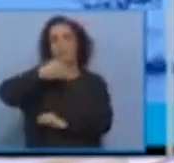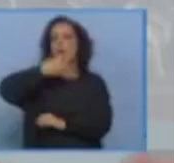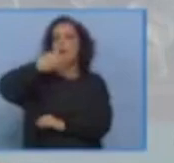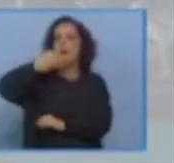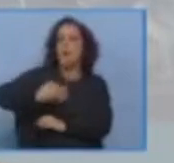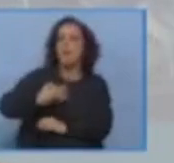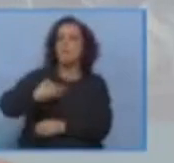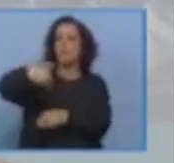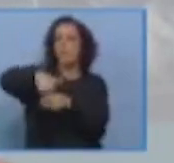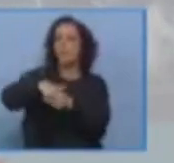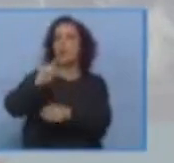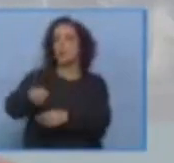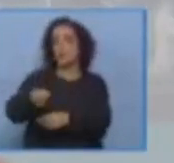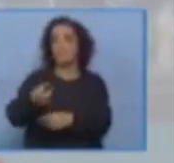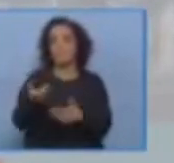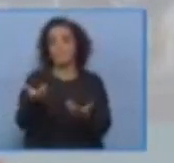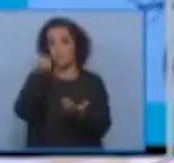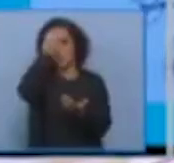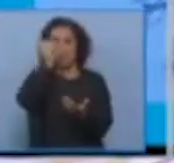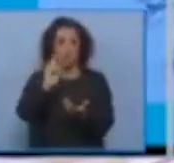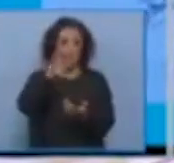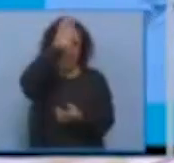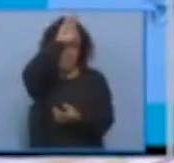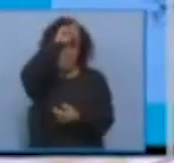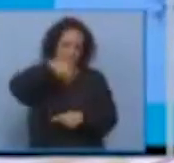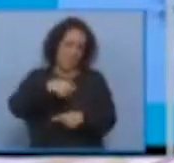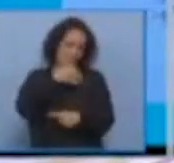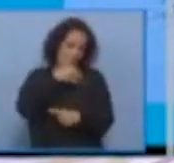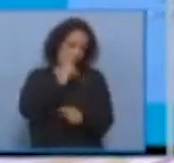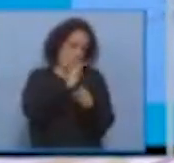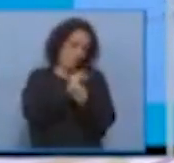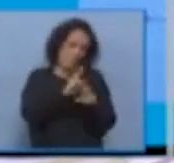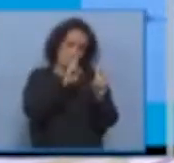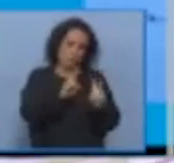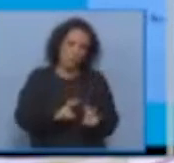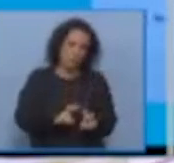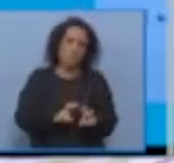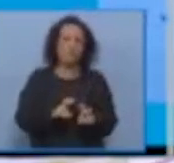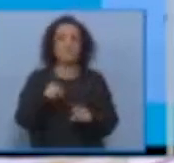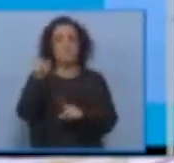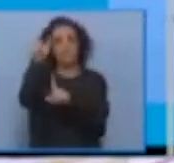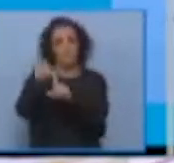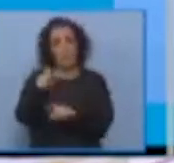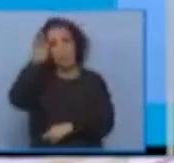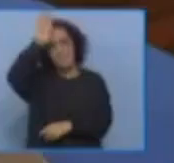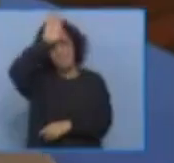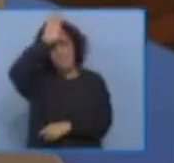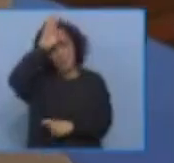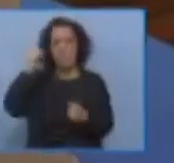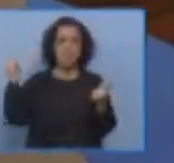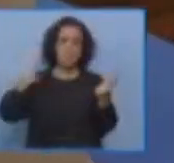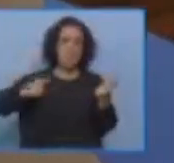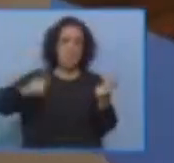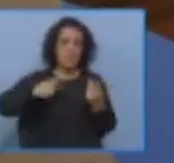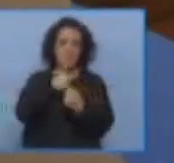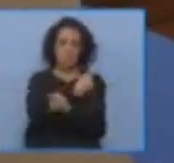podemos esquecer que o Papa, já temos falado nisto aqui noutros programas, que o Papa tem dito que